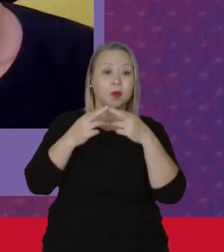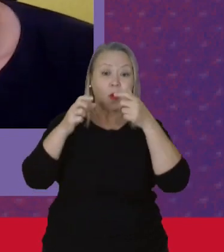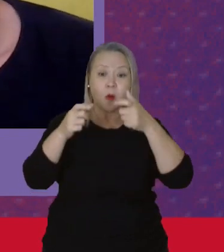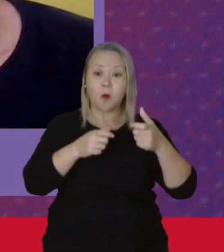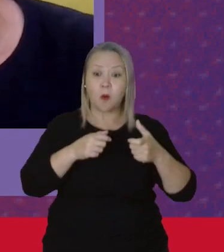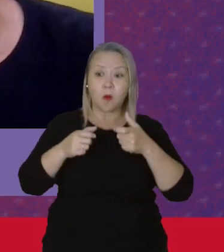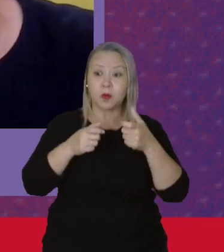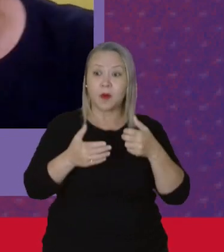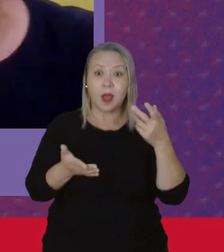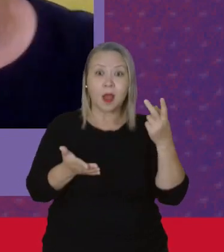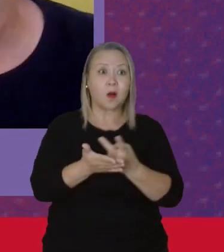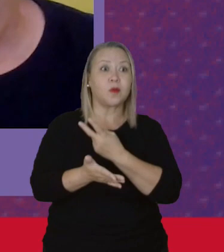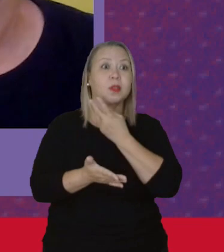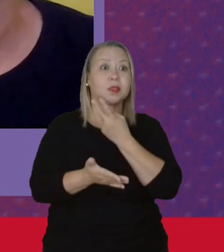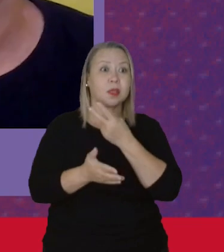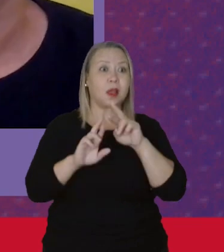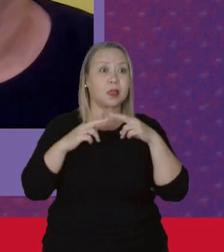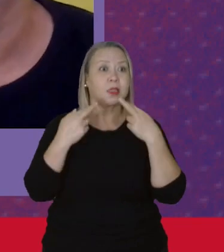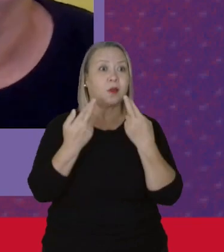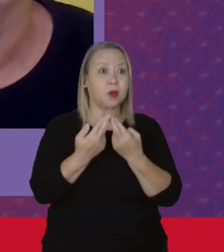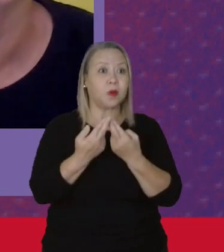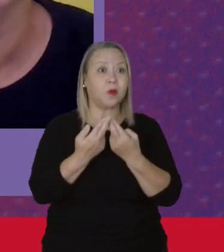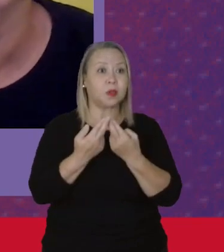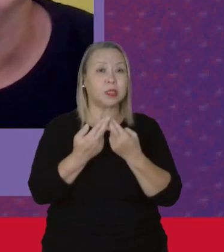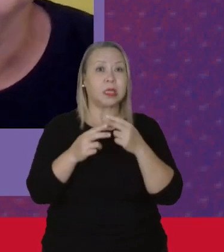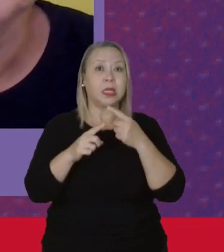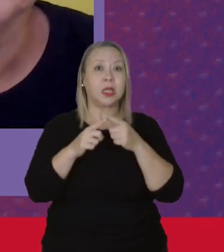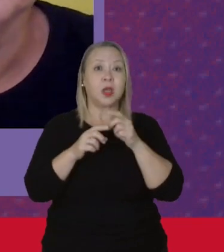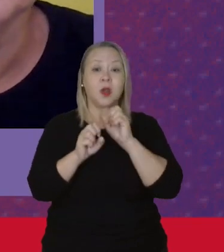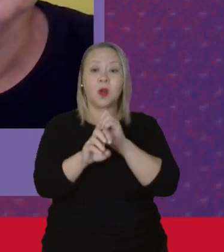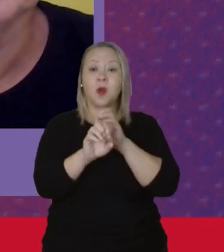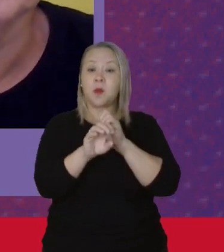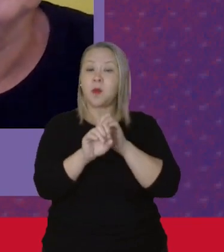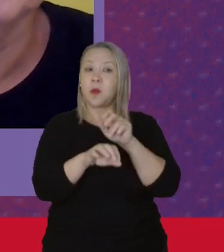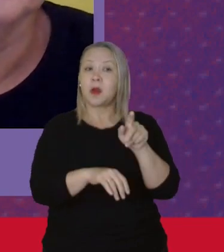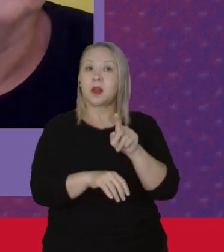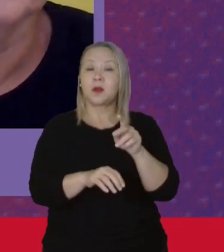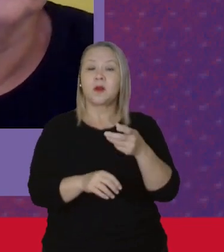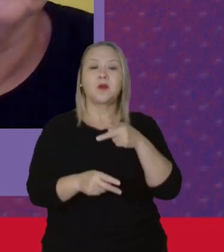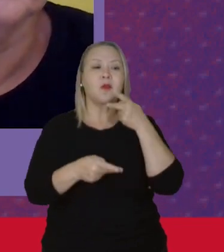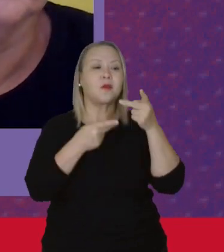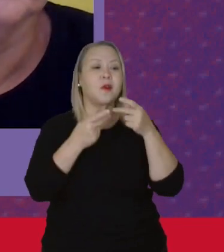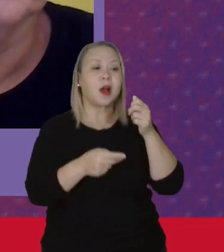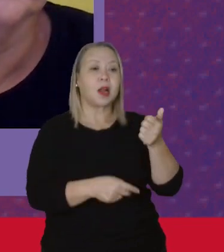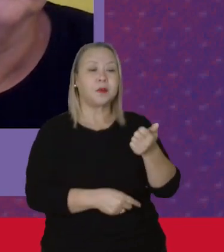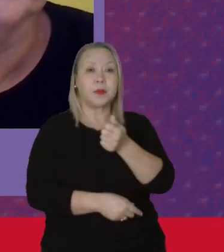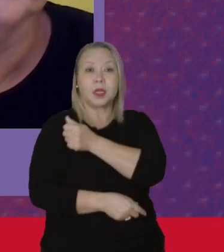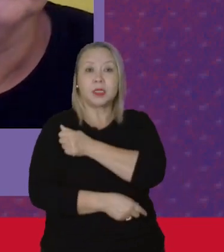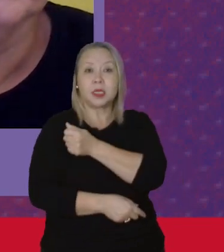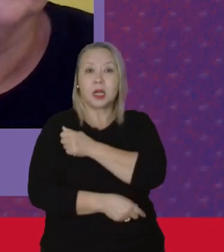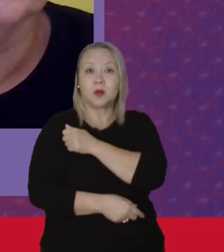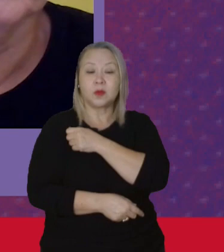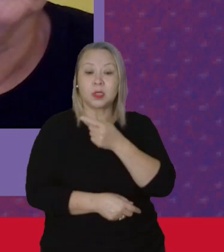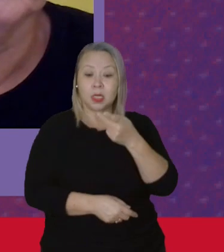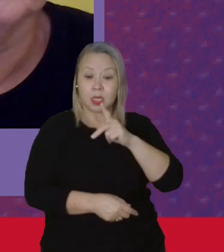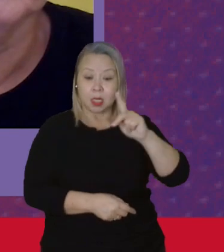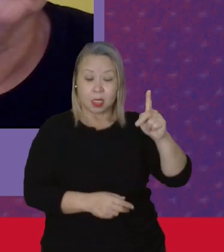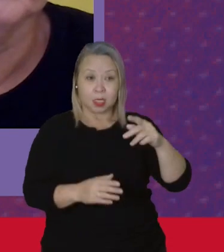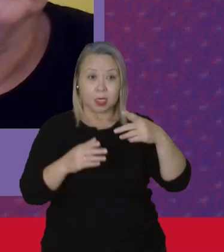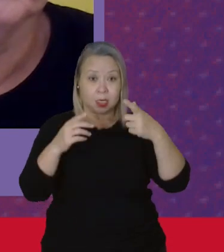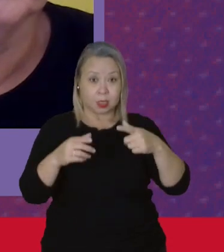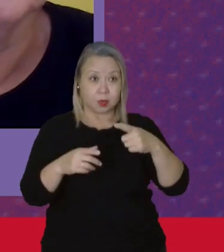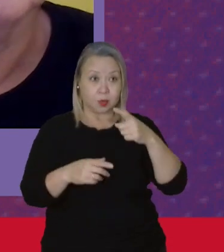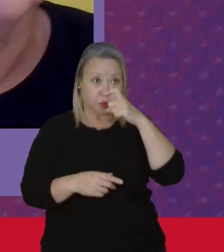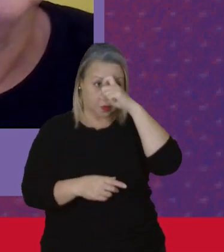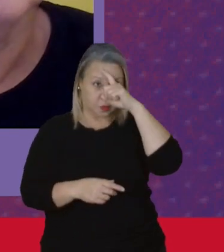vão acontecer, porque eu dou aula, né? E quando eu digo para os meus alunos, minhas alunas, olha, na sua unidade de saúde